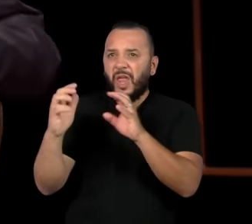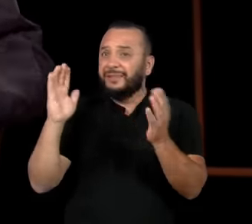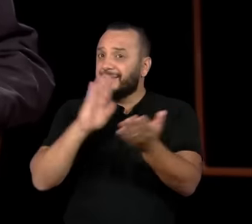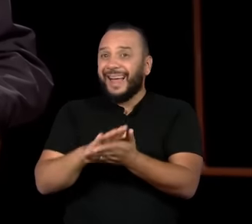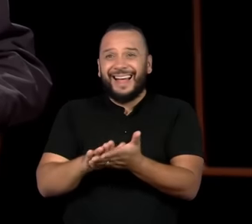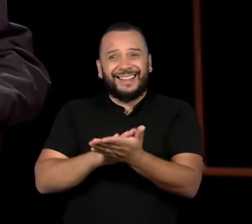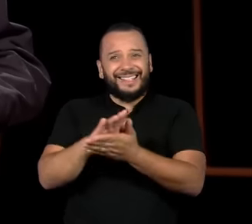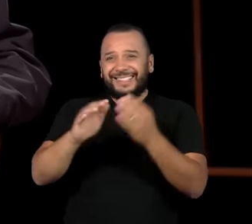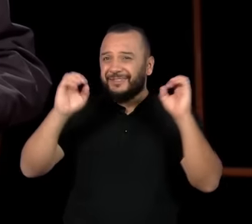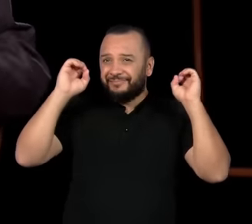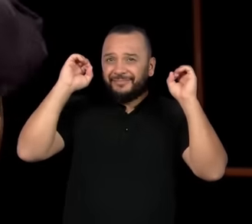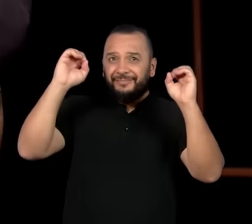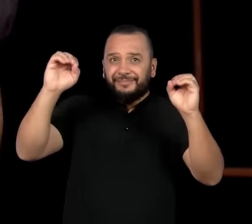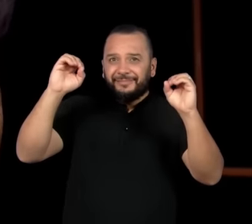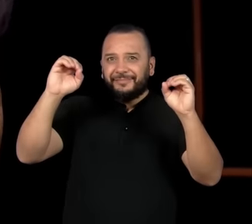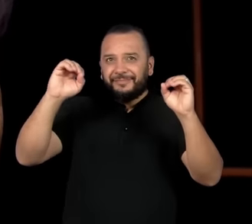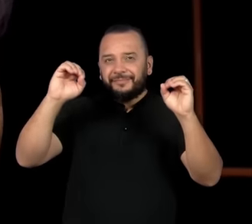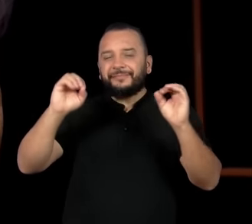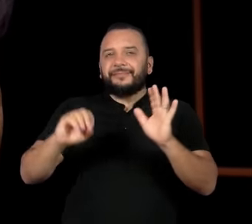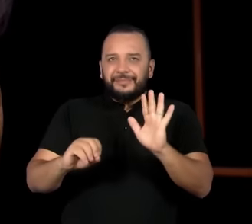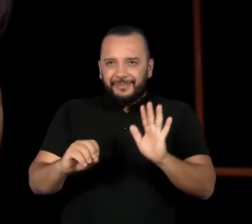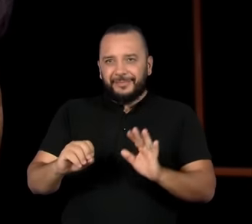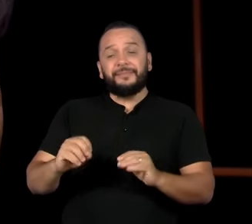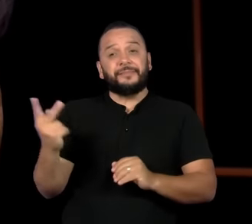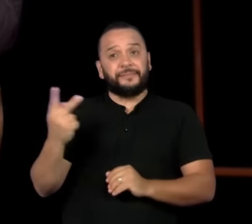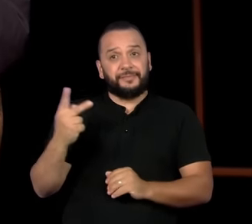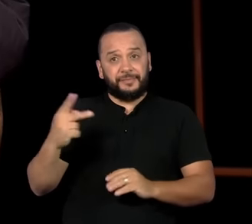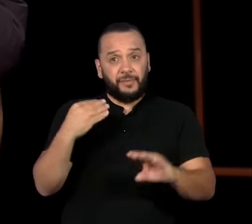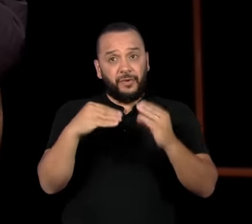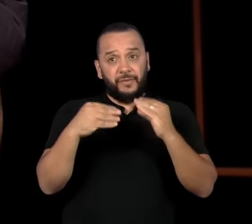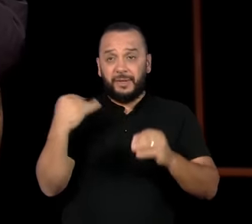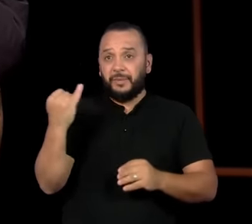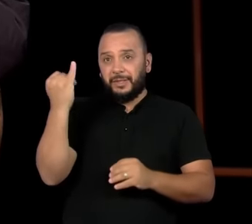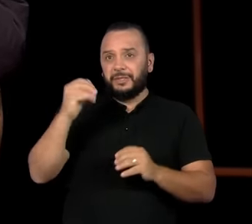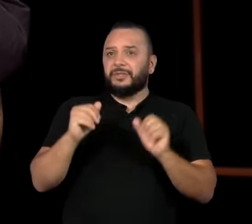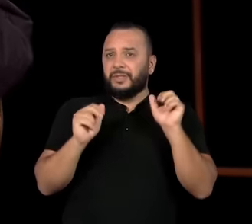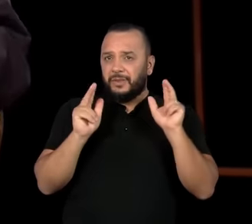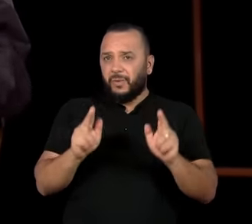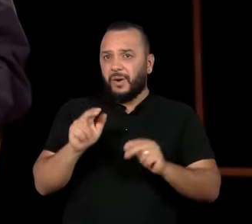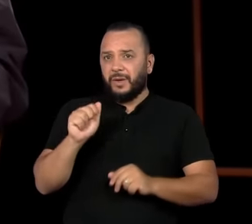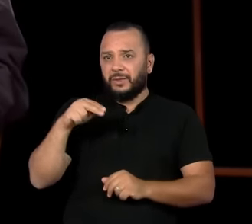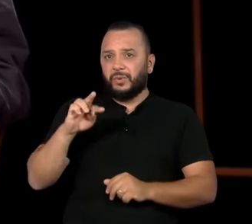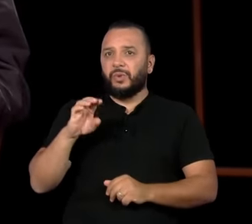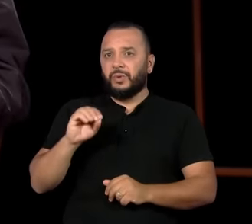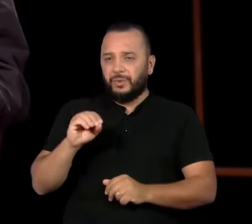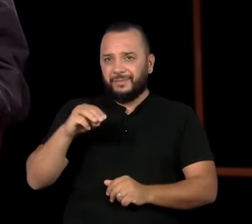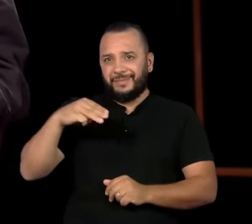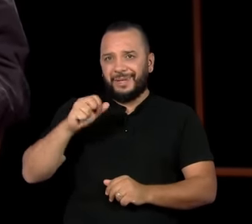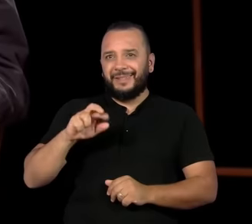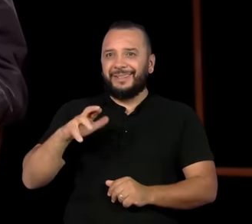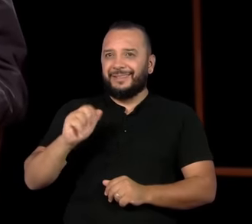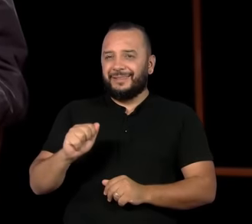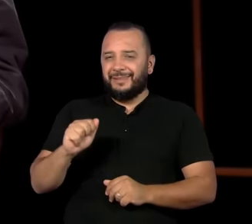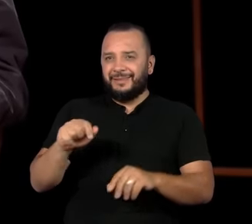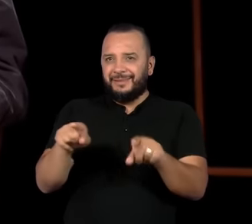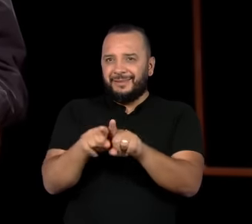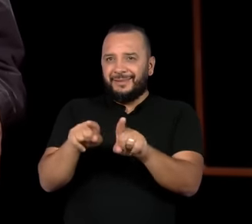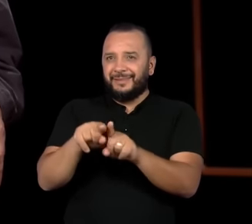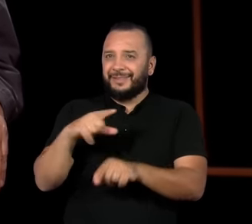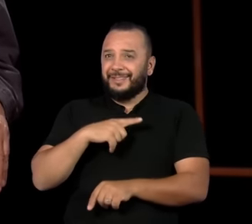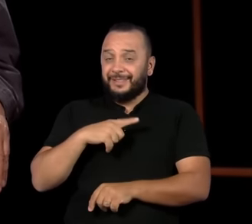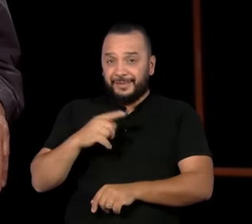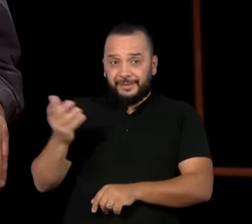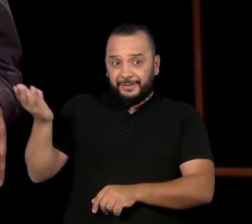uhum. nada. E fizemos novelas importantes, como o Antônio Maria, que apareceu aqui. Antônio Maria,